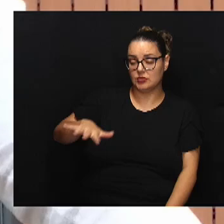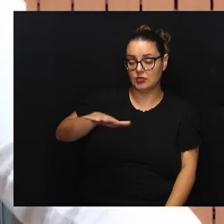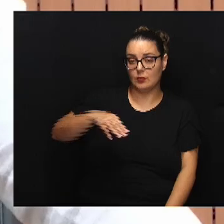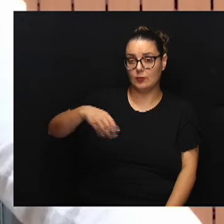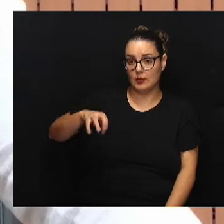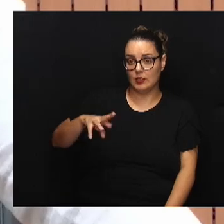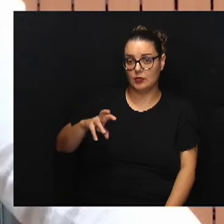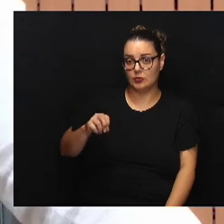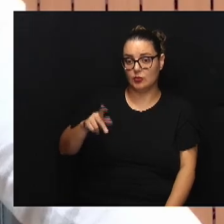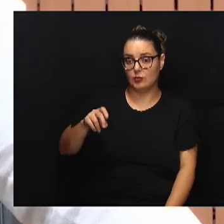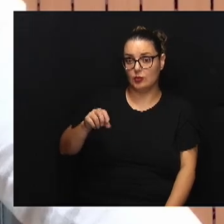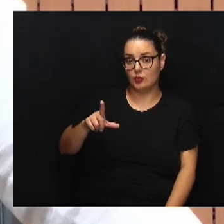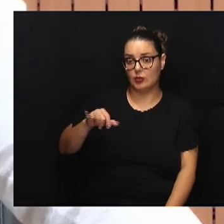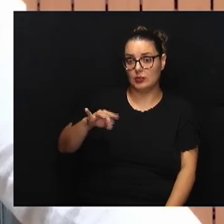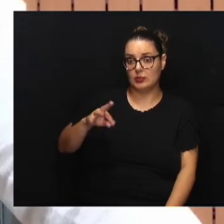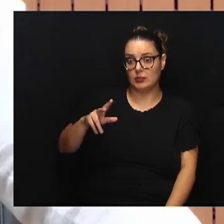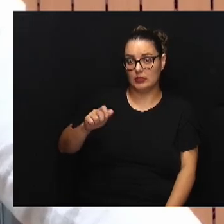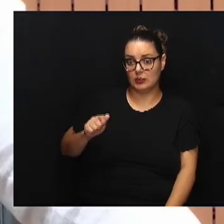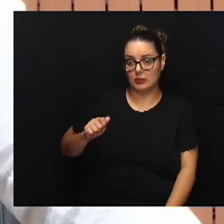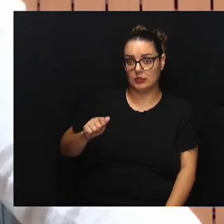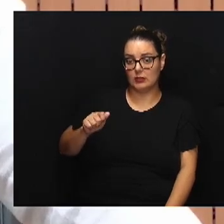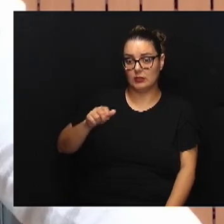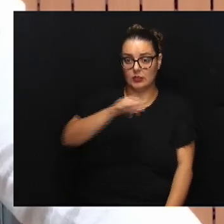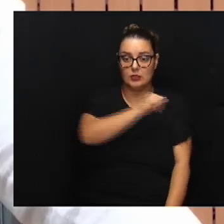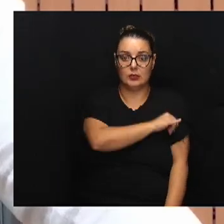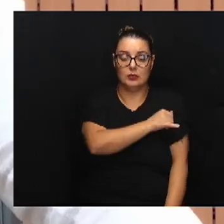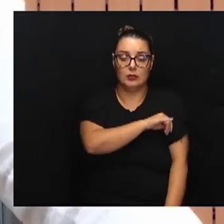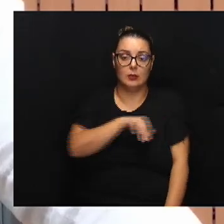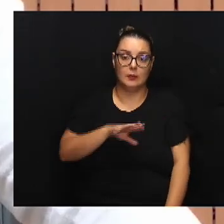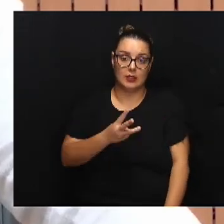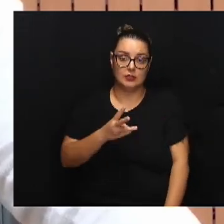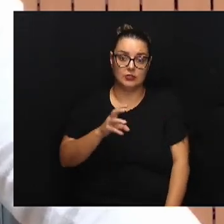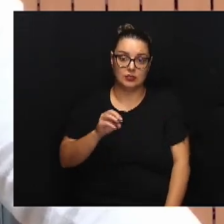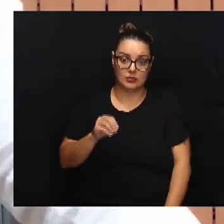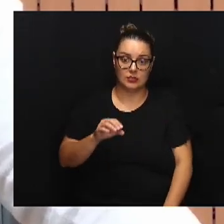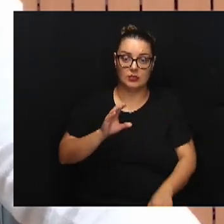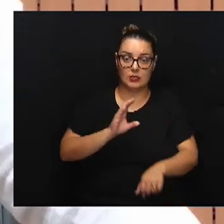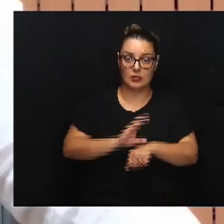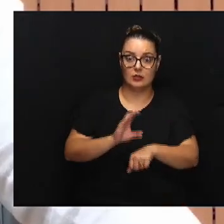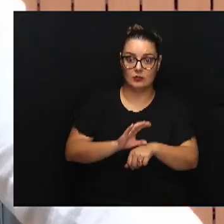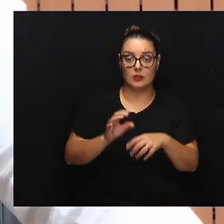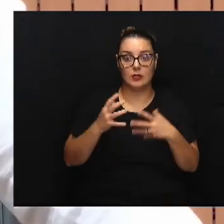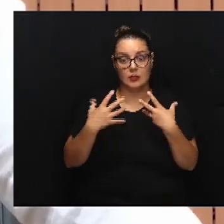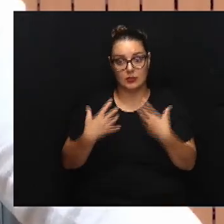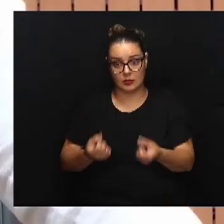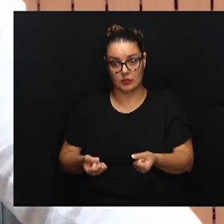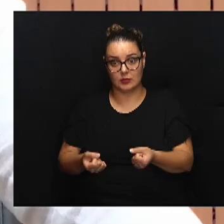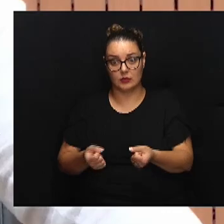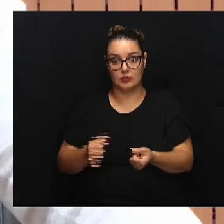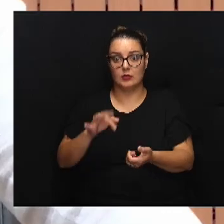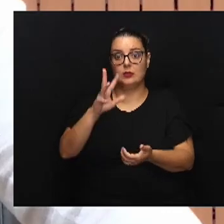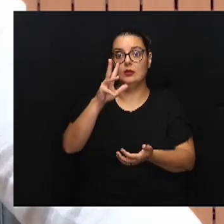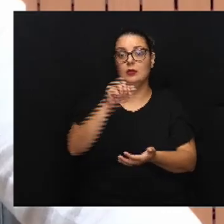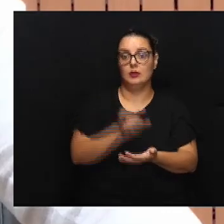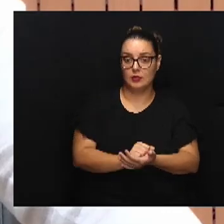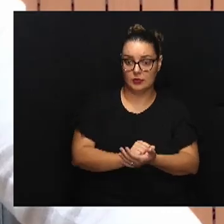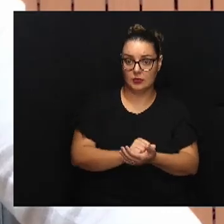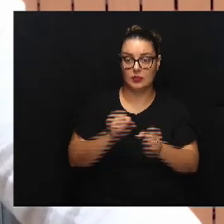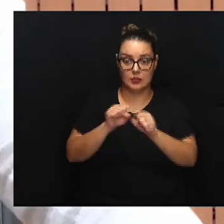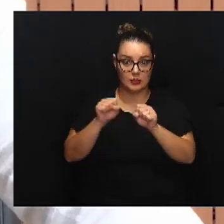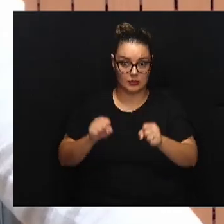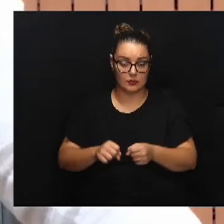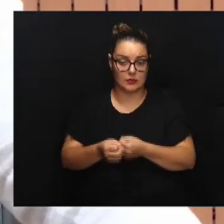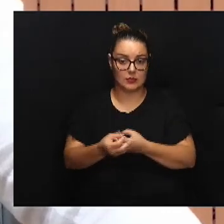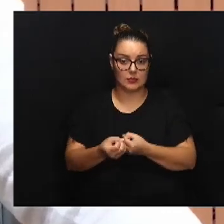onde detectou a existência de mais de 300 cursinhos, mas os que toparam a preencher a sistematização de